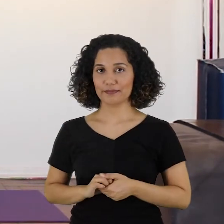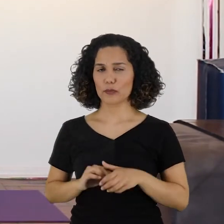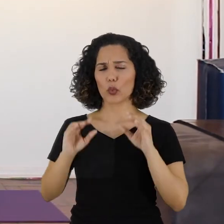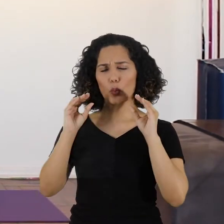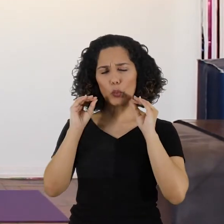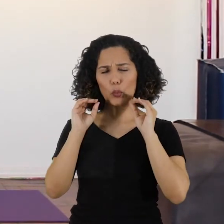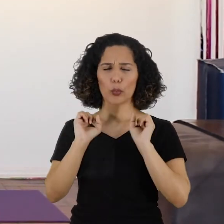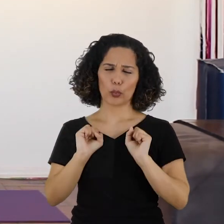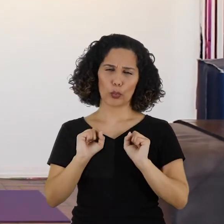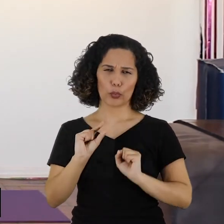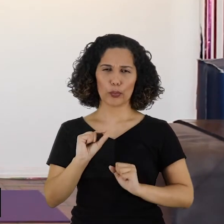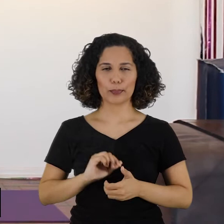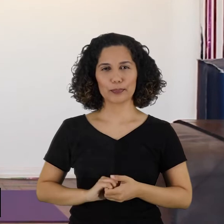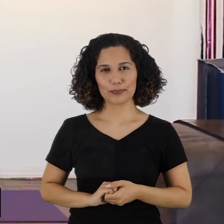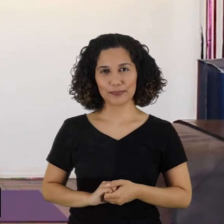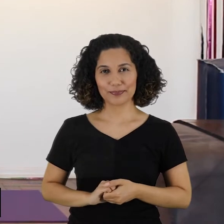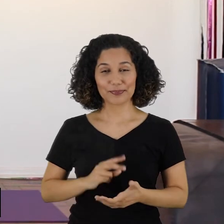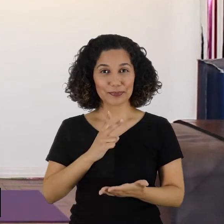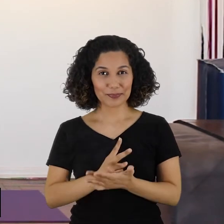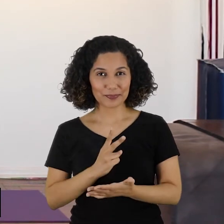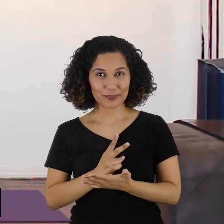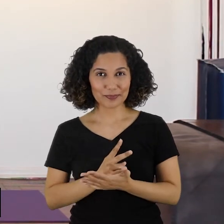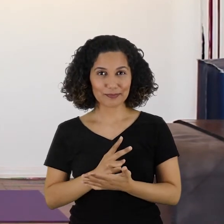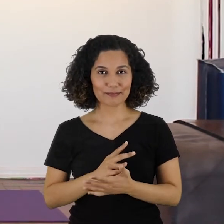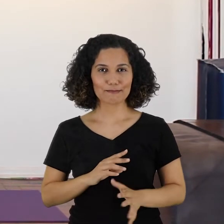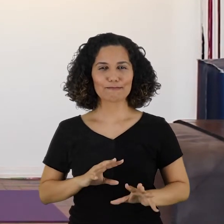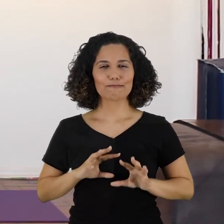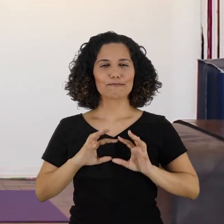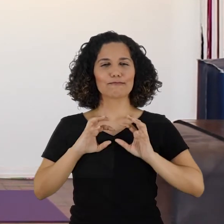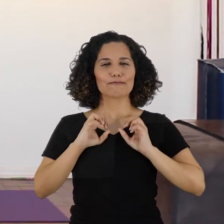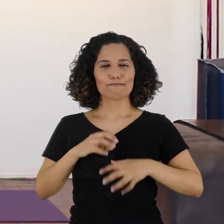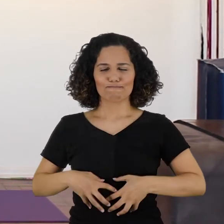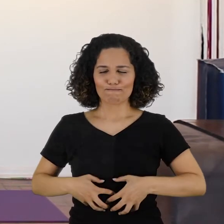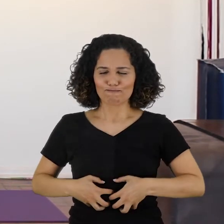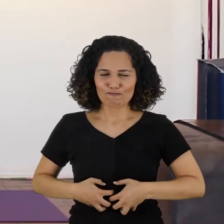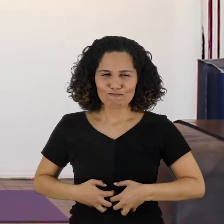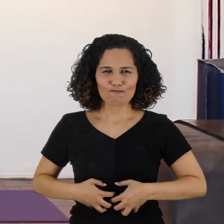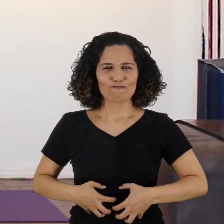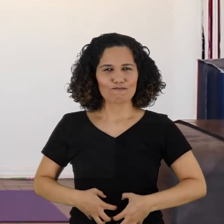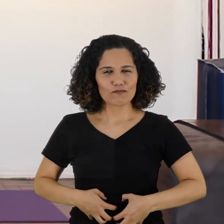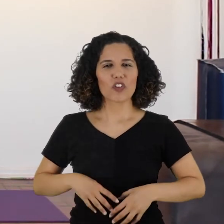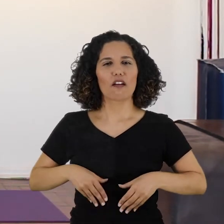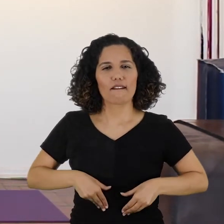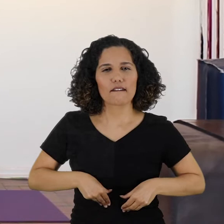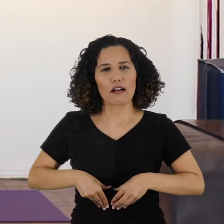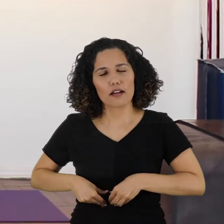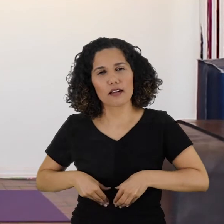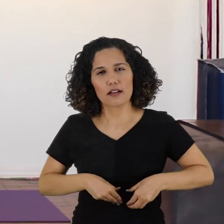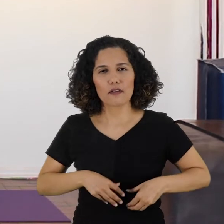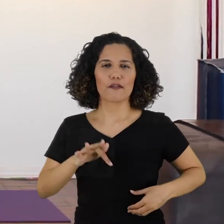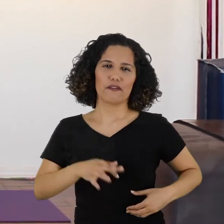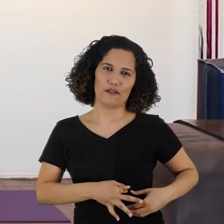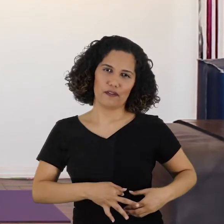os olhos aqui um pouquinho. Toda vez que você expirar, contrai um pouco o abdômen para massagear o fígado aí